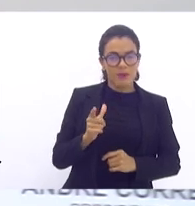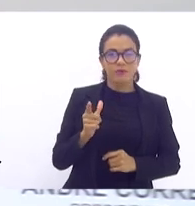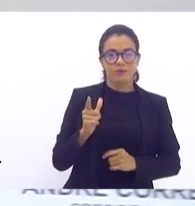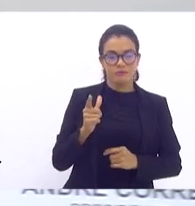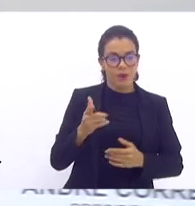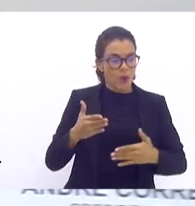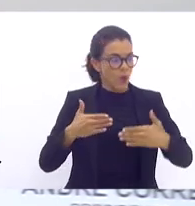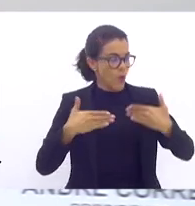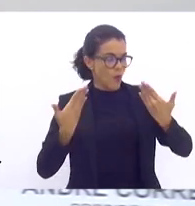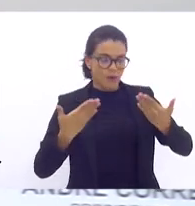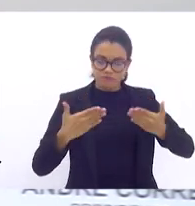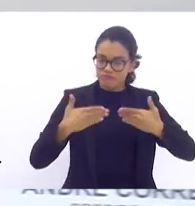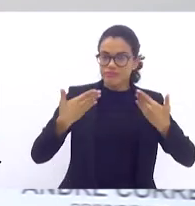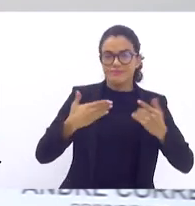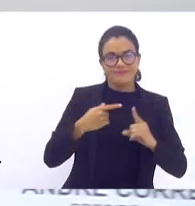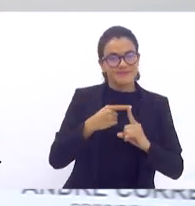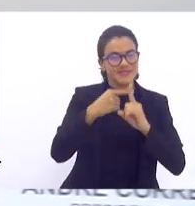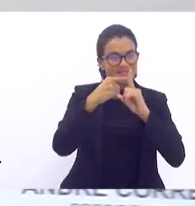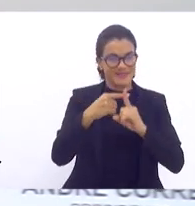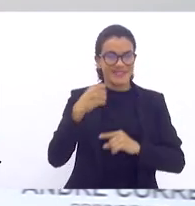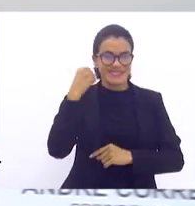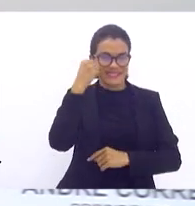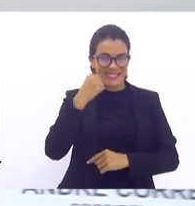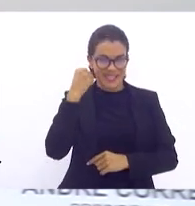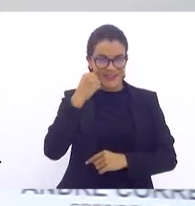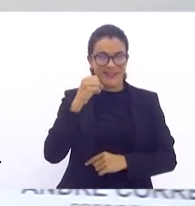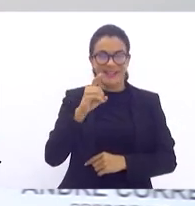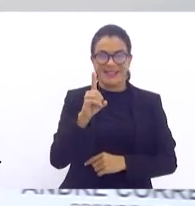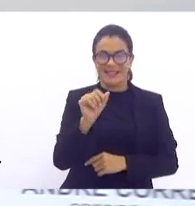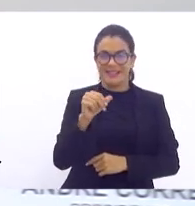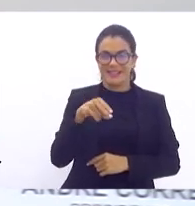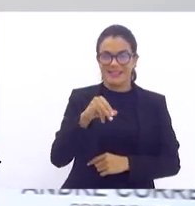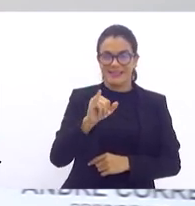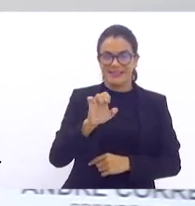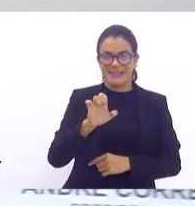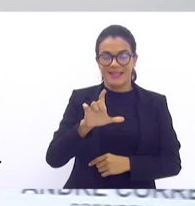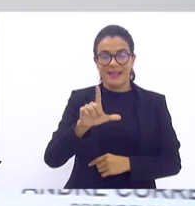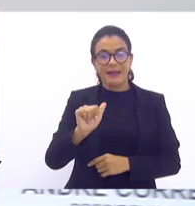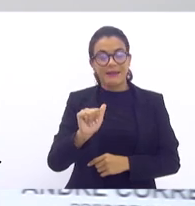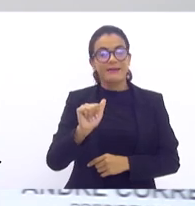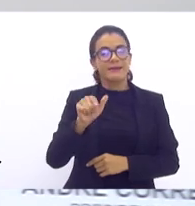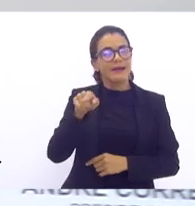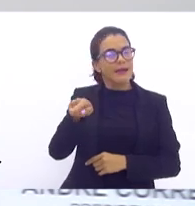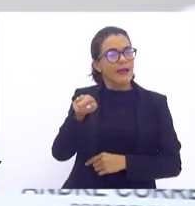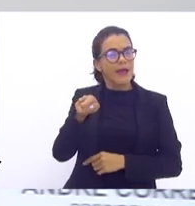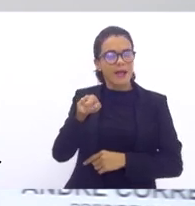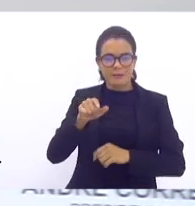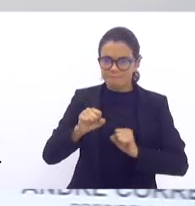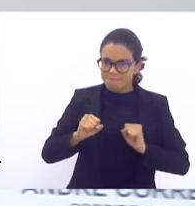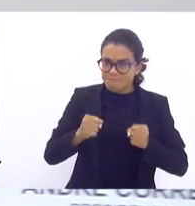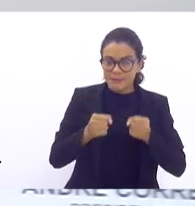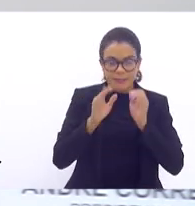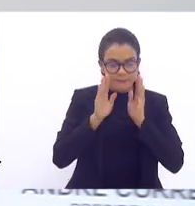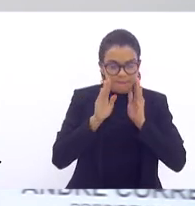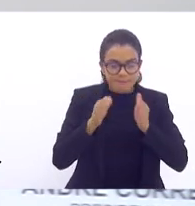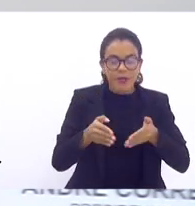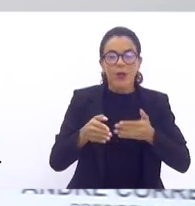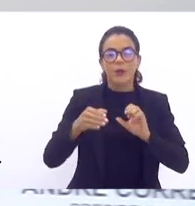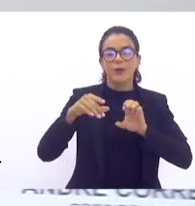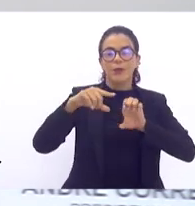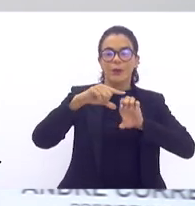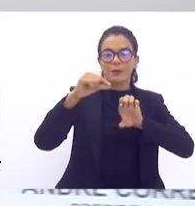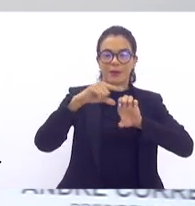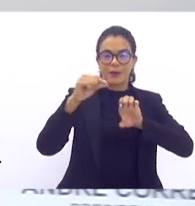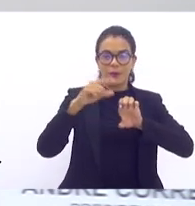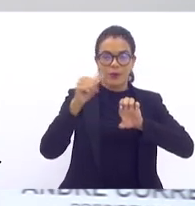positivas a nossa presidenta Senadora Daniela ela tá muito focada na questão do empreendedorismo feminino